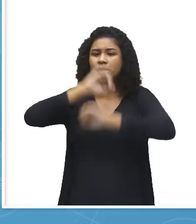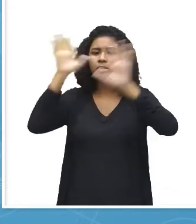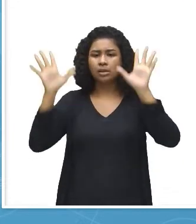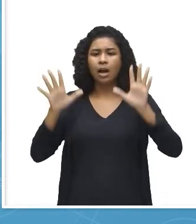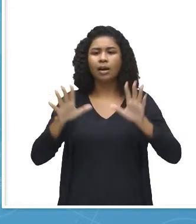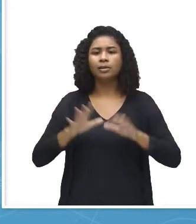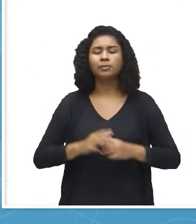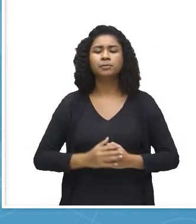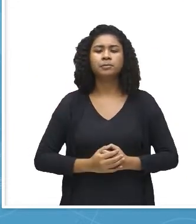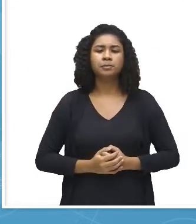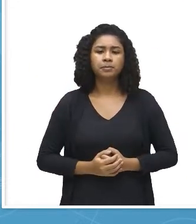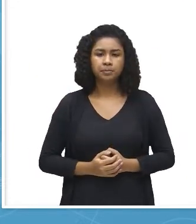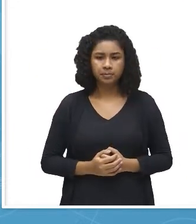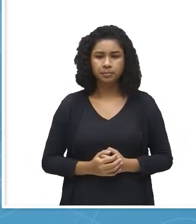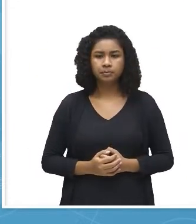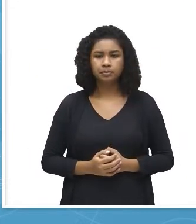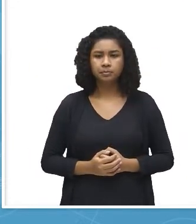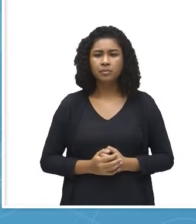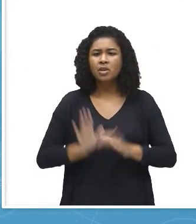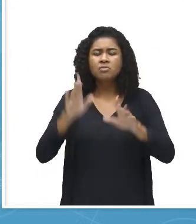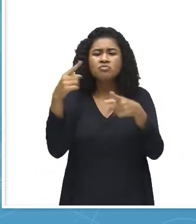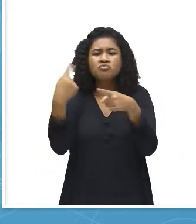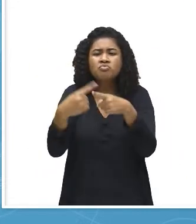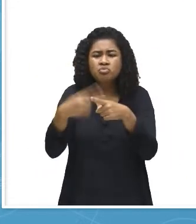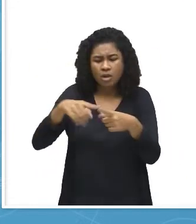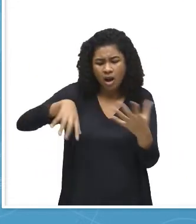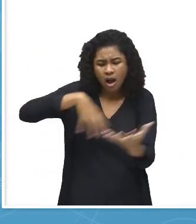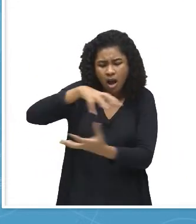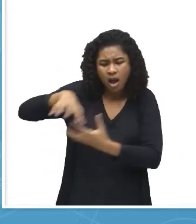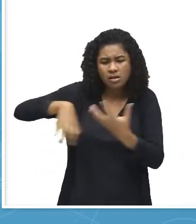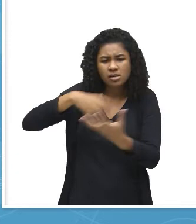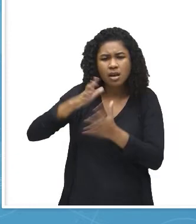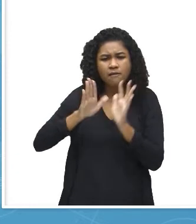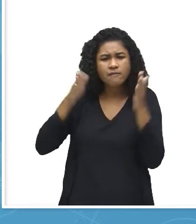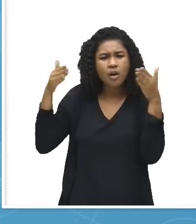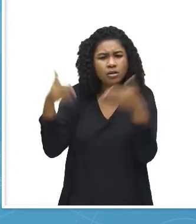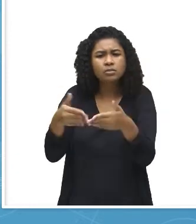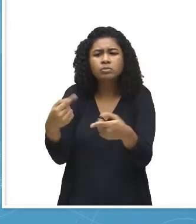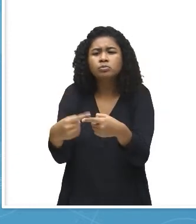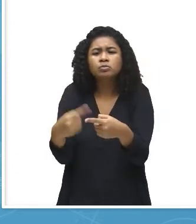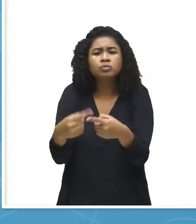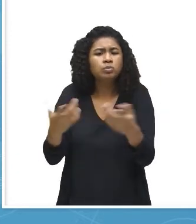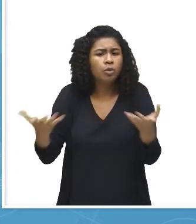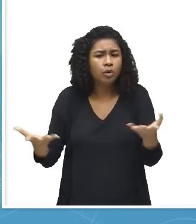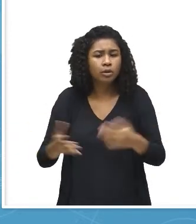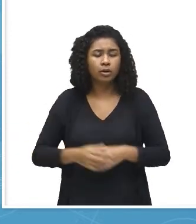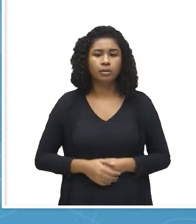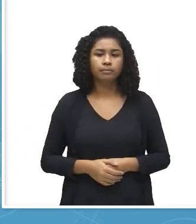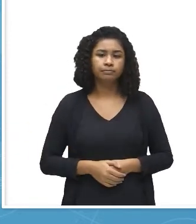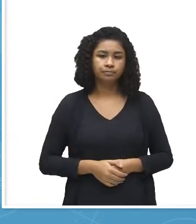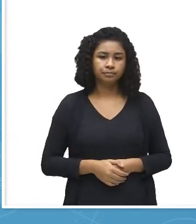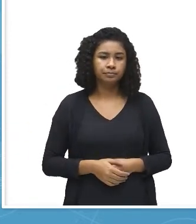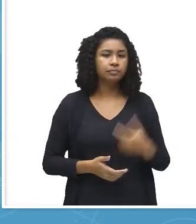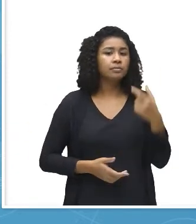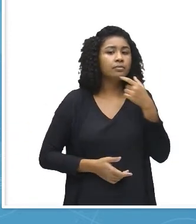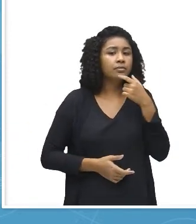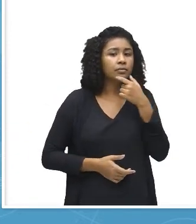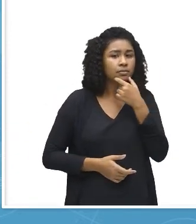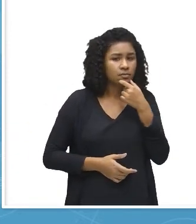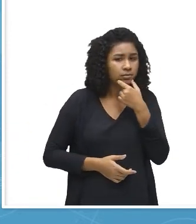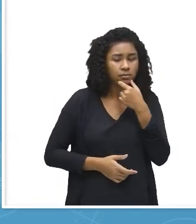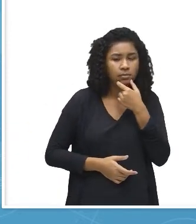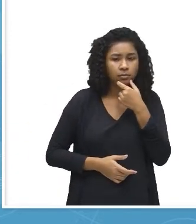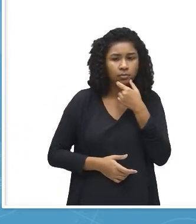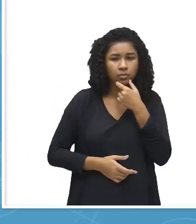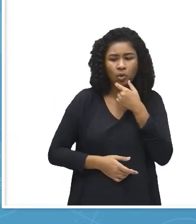Índia. O que causou as revoltas dos cipaios? Vamos lá, gente. Os britânicos obrigaram os jovens indianos a participarem do